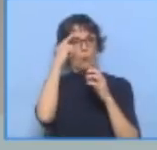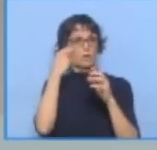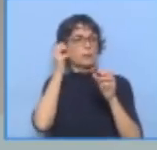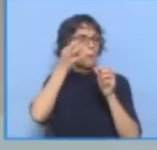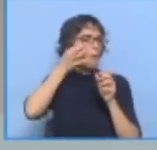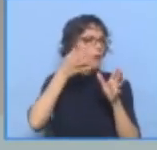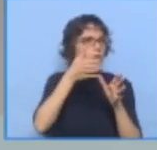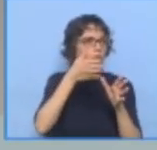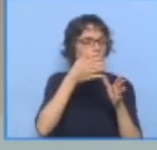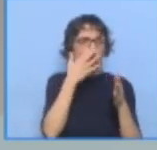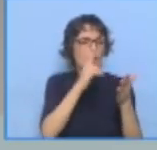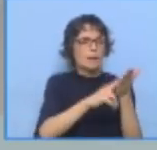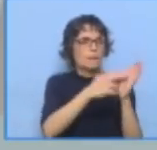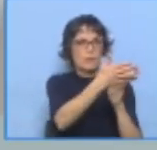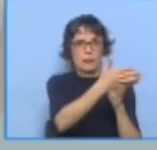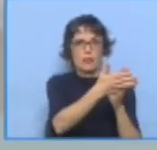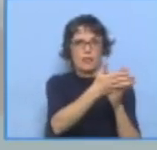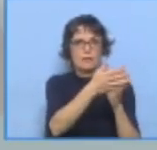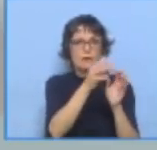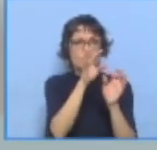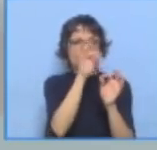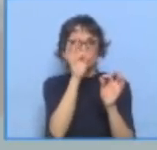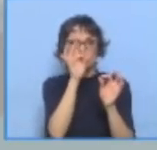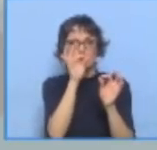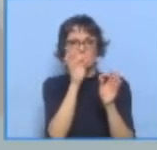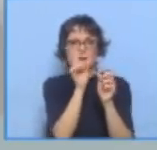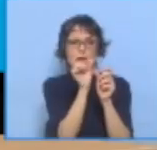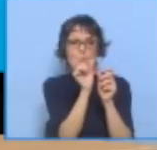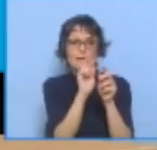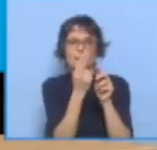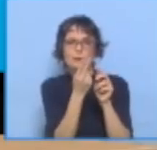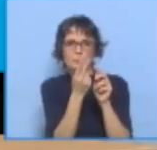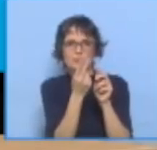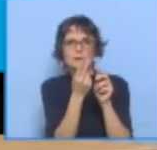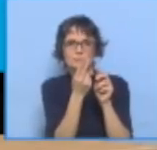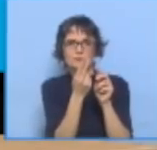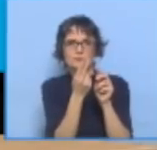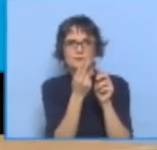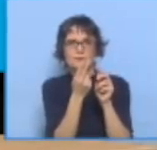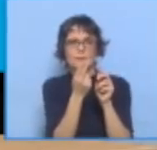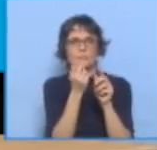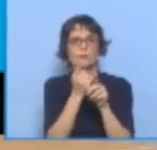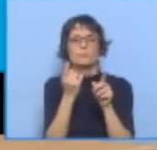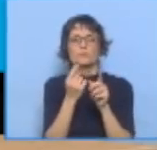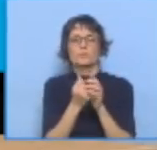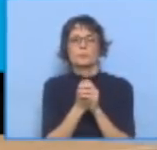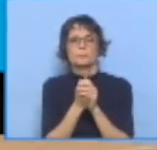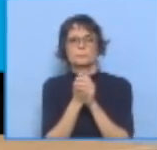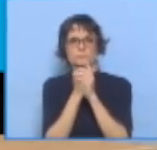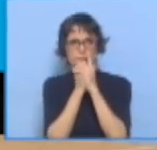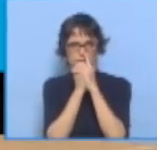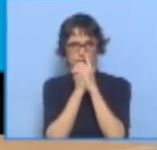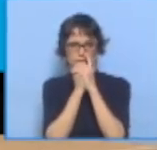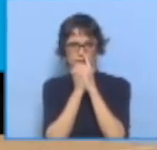Sim. Aí foi uma questão de aproximação à linguagem de hoje? Não sei. Eu vou explicar, Não dependeu de si. eu vou explicar porquê. Vou